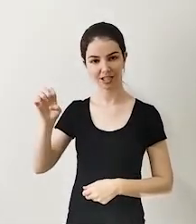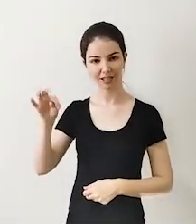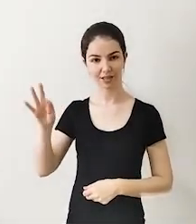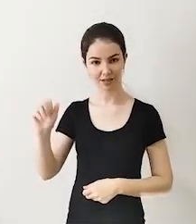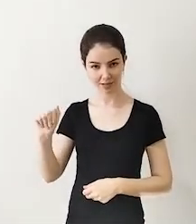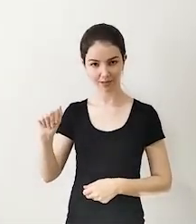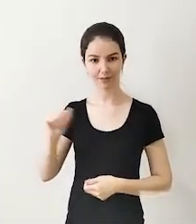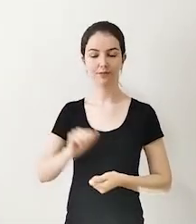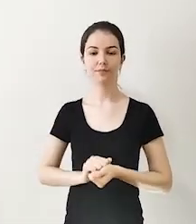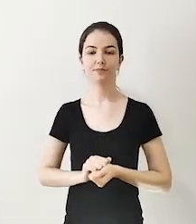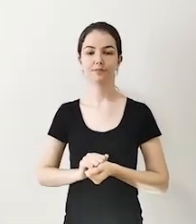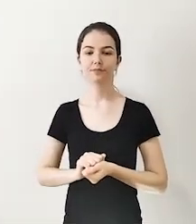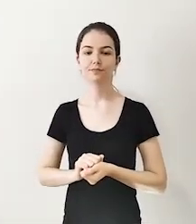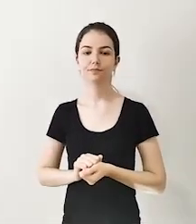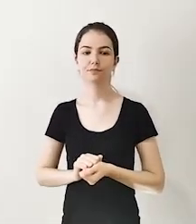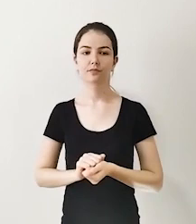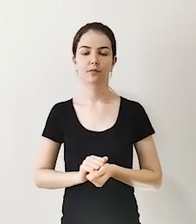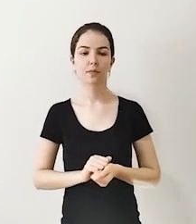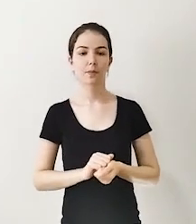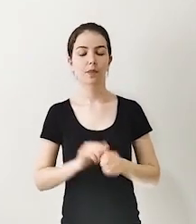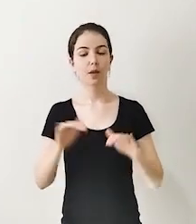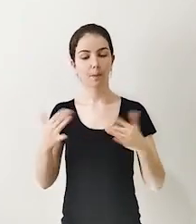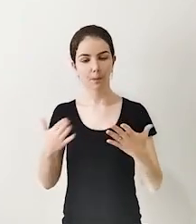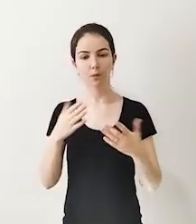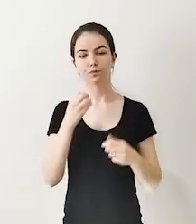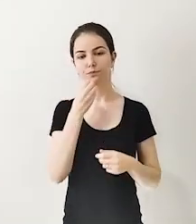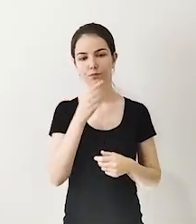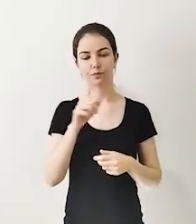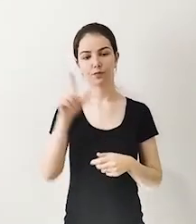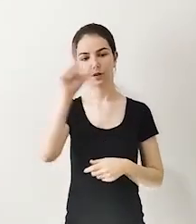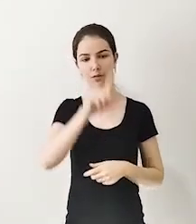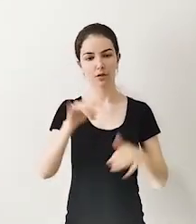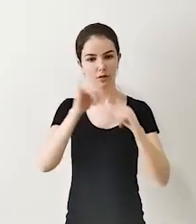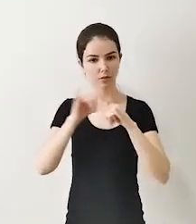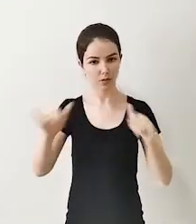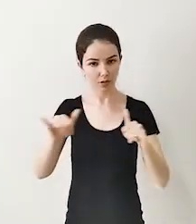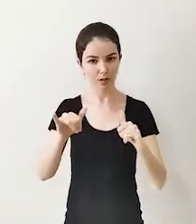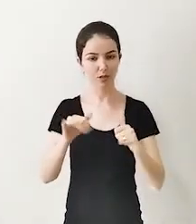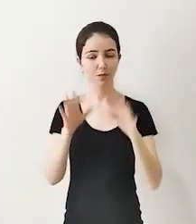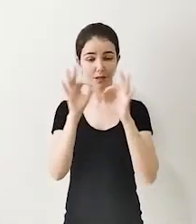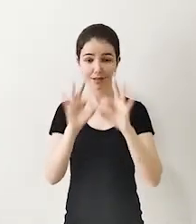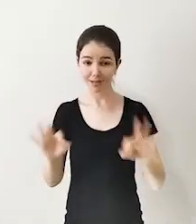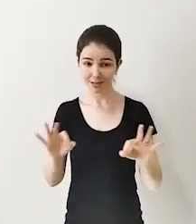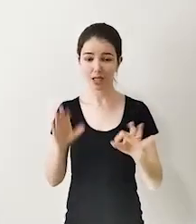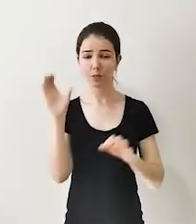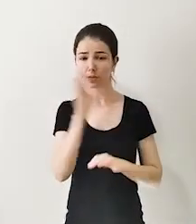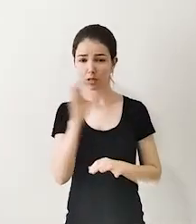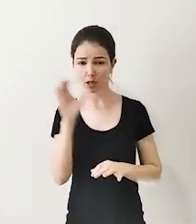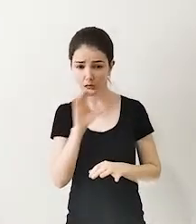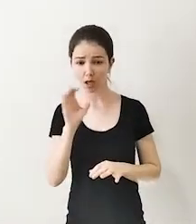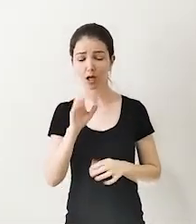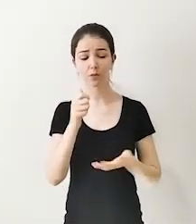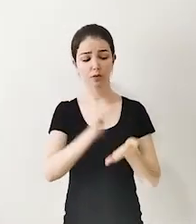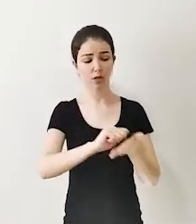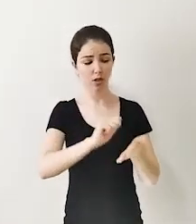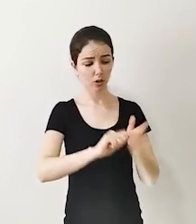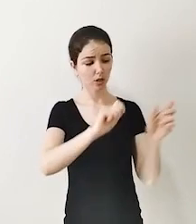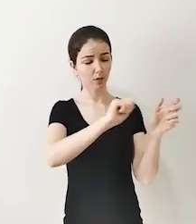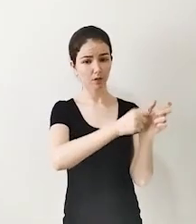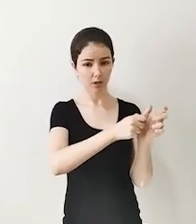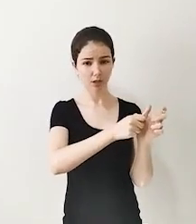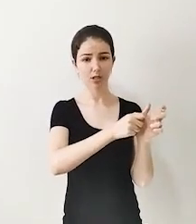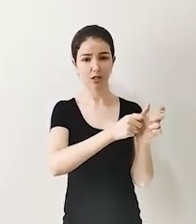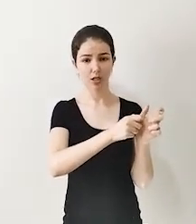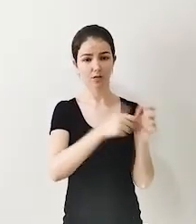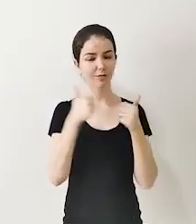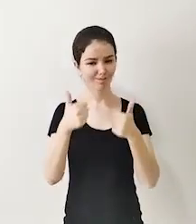até aqui. O quentismo é muito simples, ele é isso aí mesmo, Rapidex, beleza, para te ajudar a estudar aí, ó, anota a palavra-chave que é sucesso. Vamos para